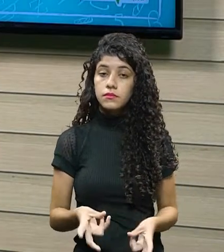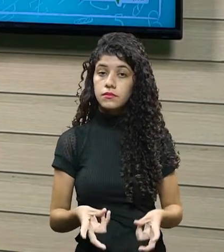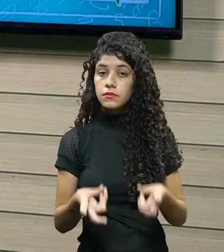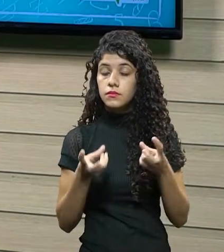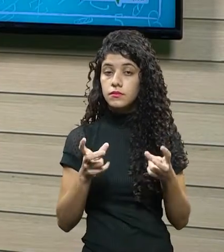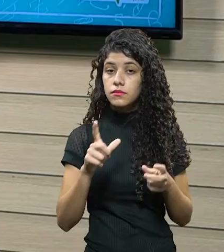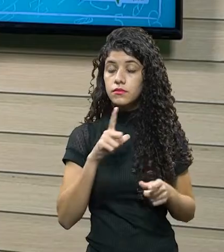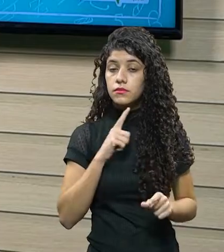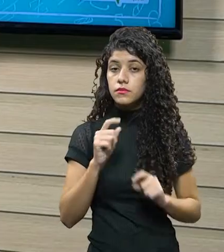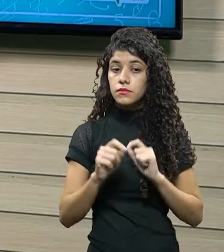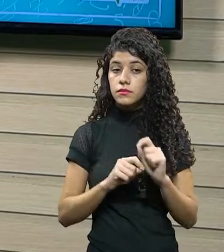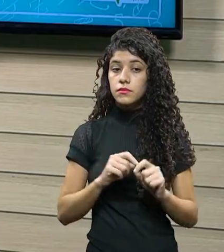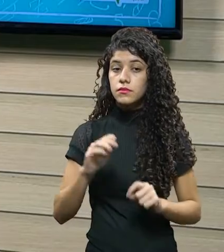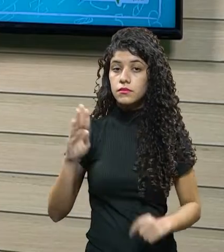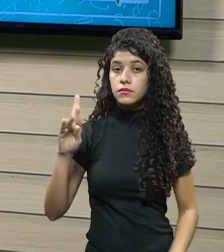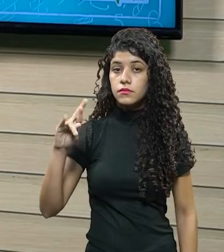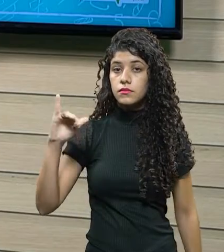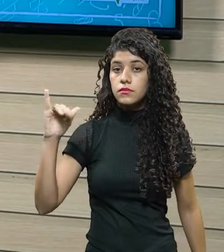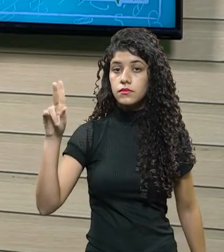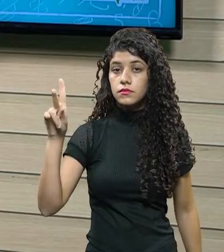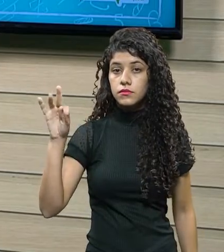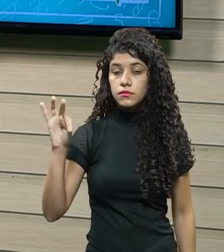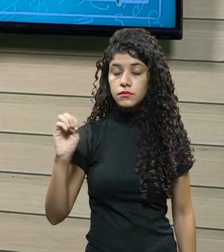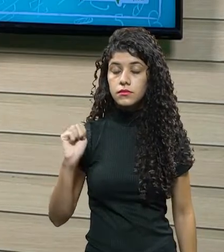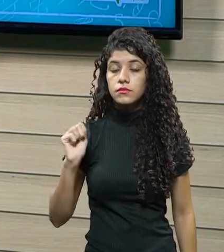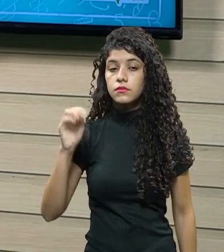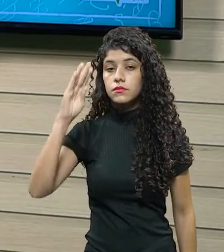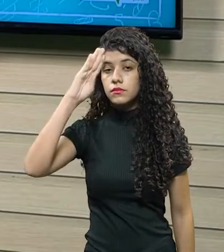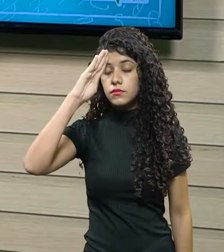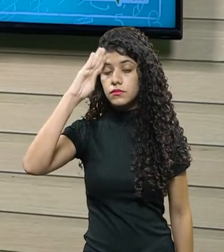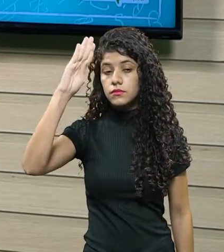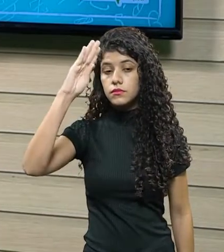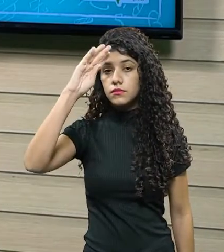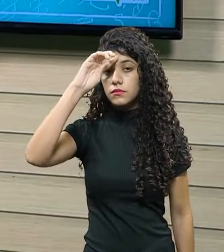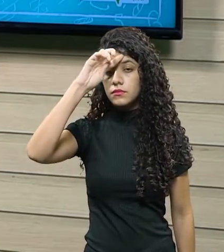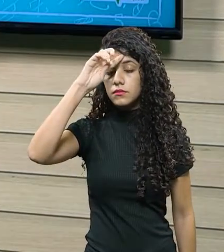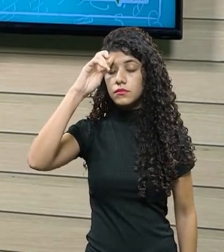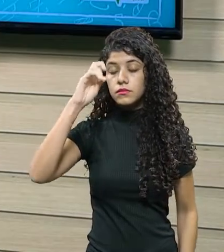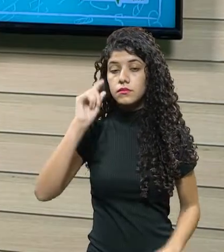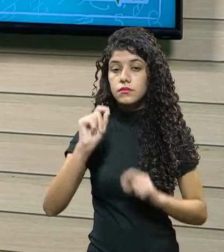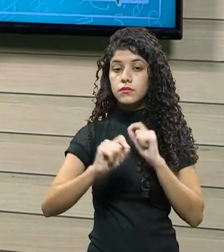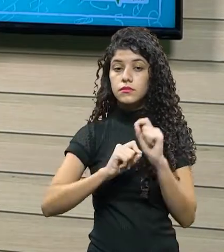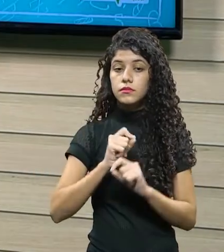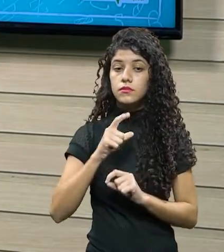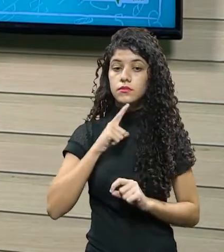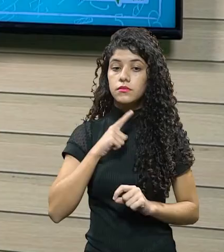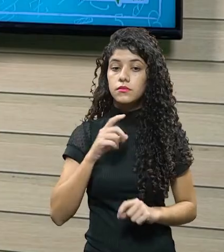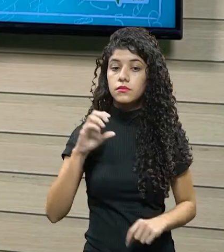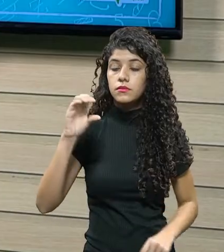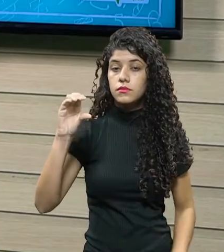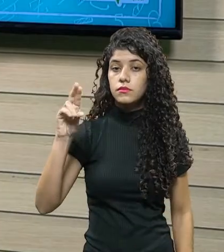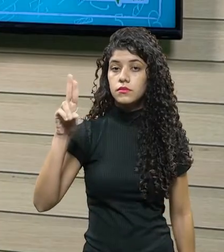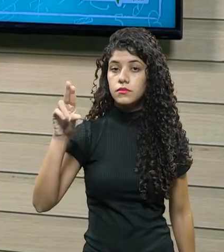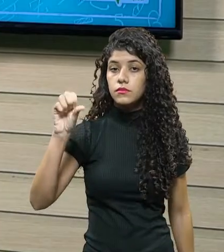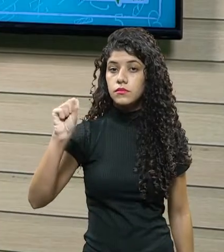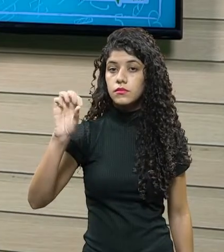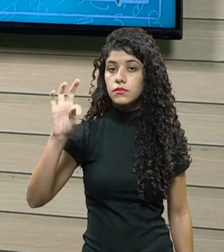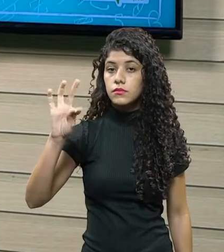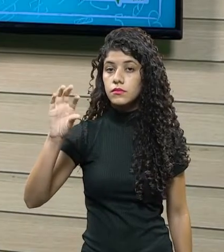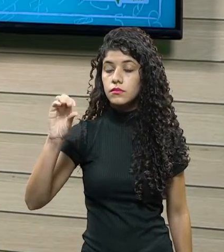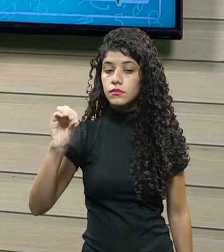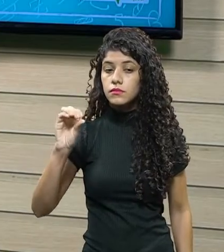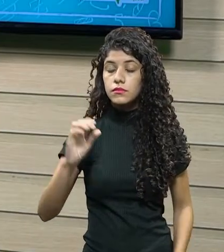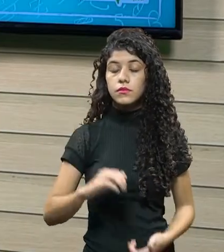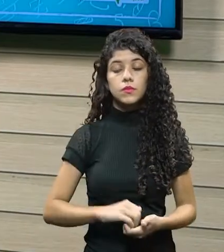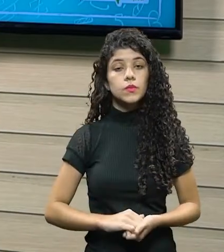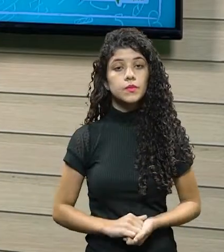Observamos que para obter o lucro bruto, temos que primeiramente o quê? Ter o custo de vendas. Então, o que é o custo de vendas? É